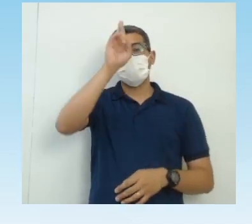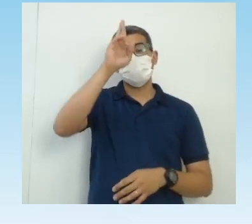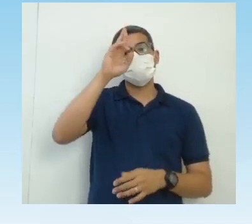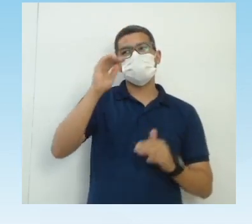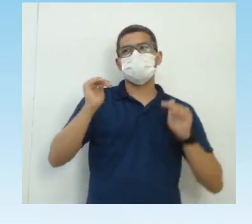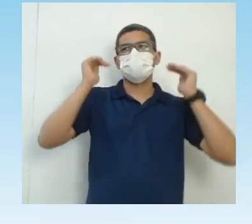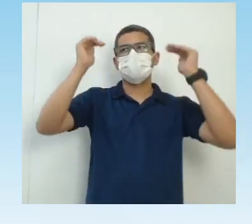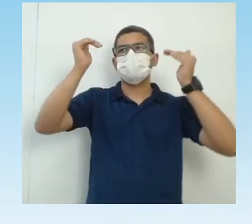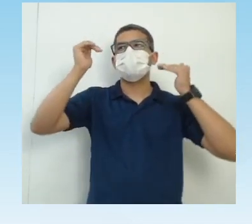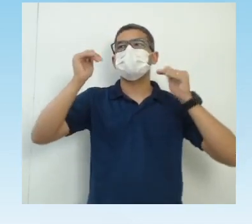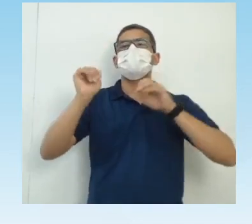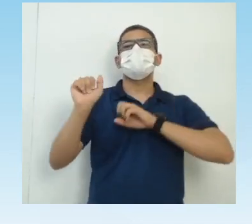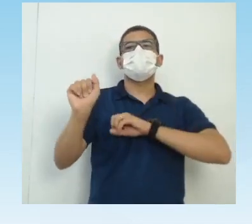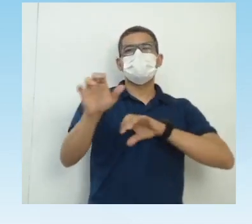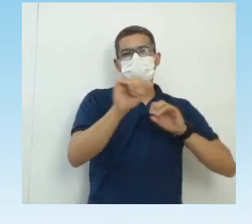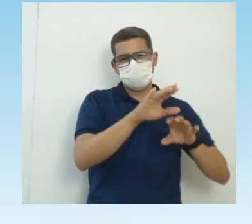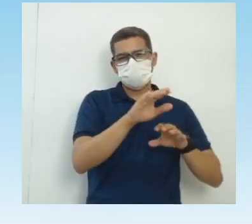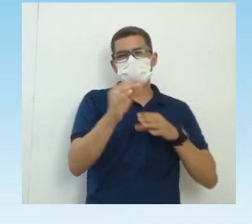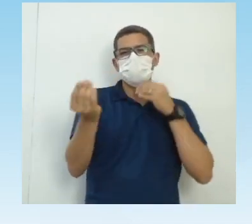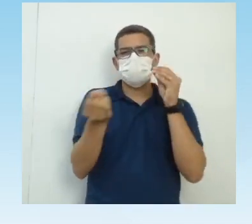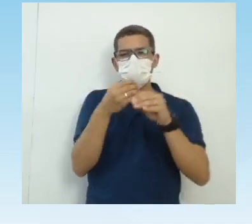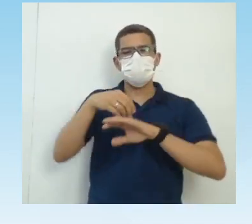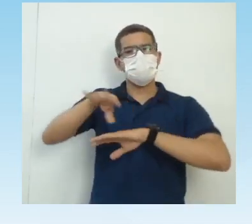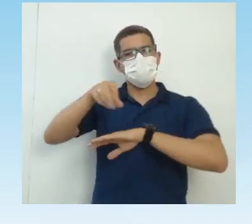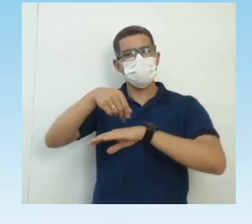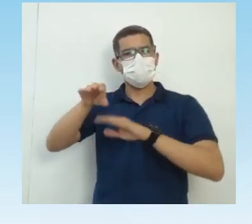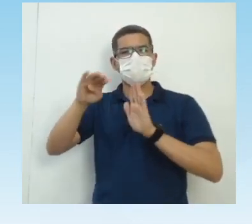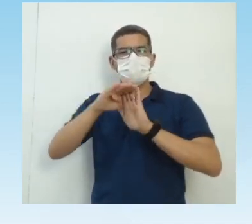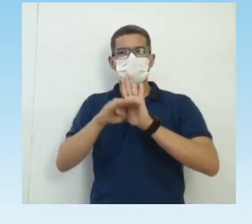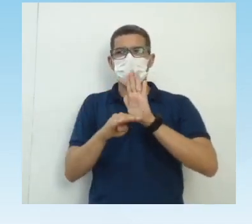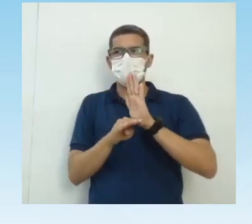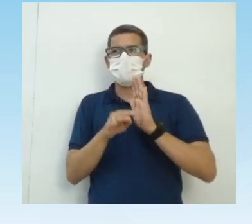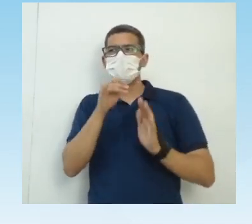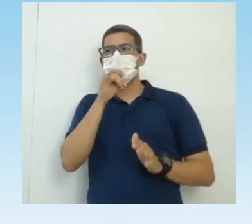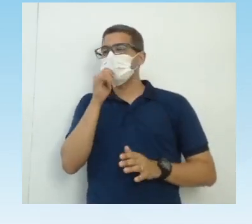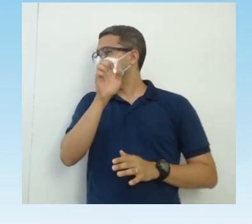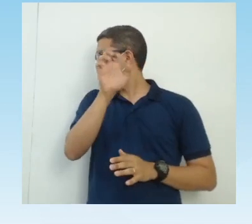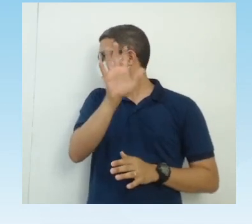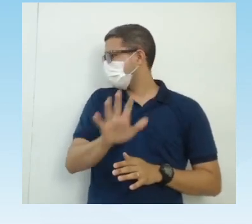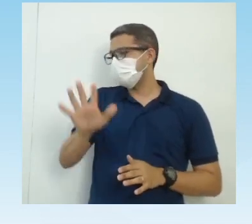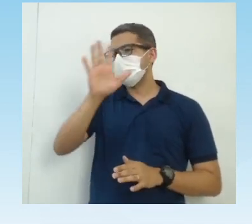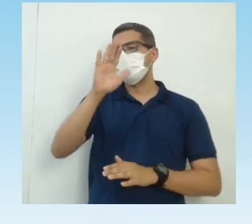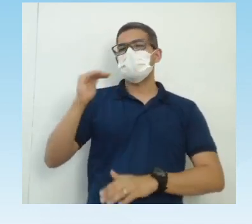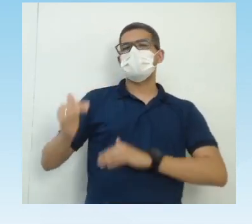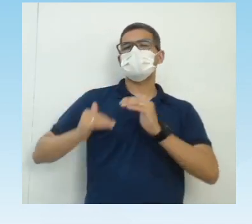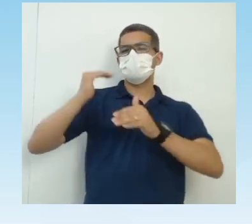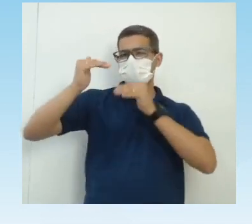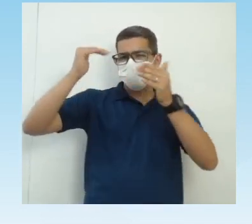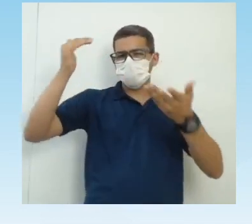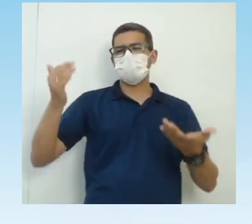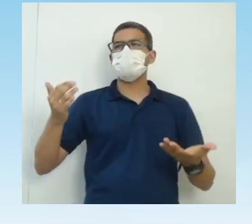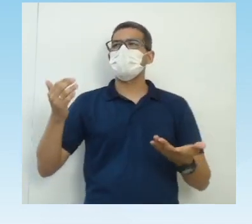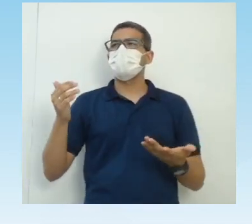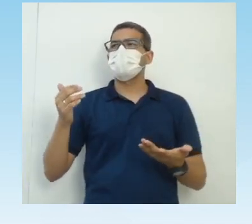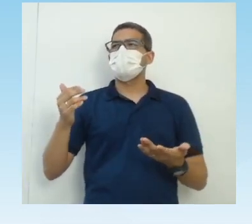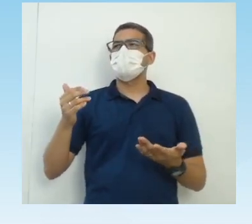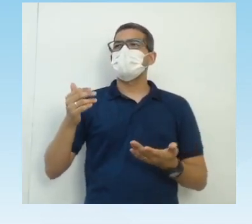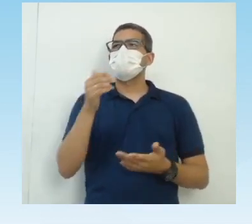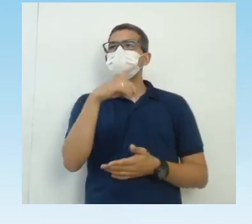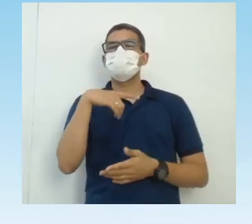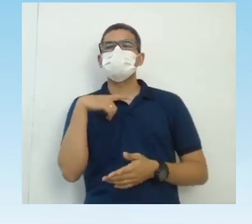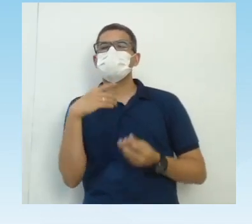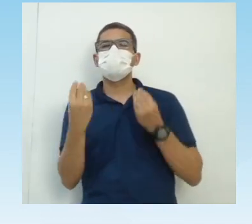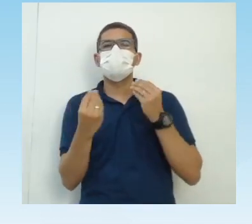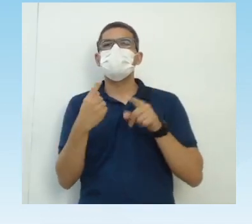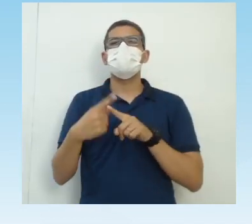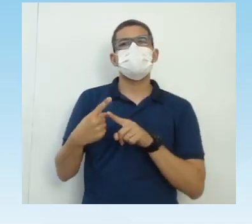meio que ensinariam o beabá da história. Né? Ó, eu sou aqui, ali na Europa a coisa progrediu, ali na Europa a coisa deu muito certo, porque